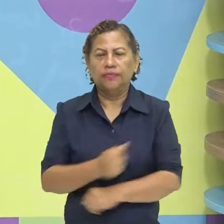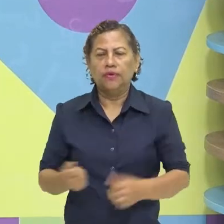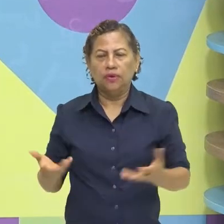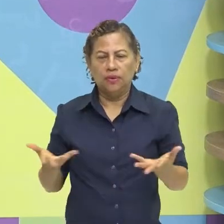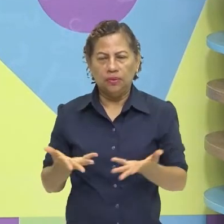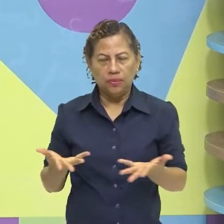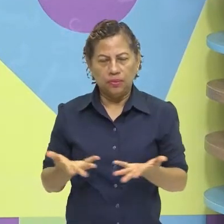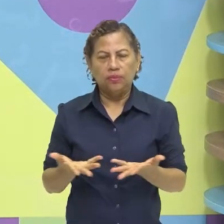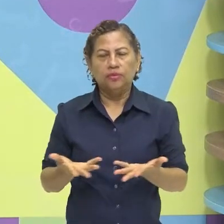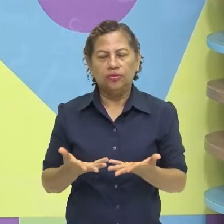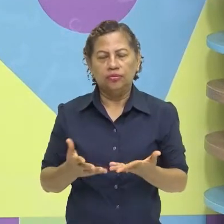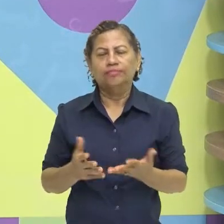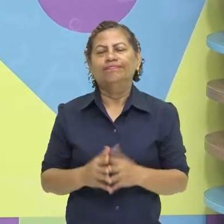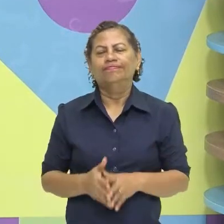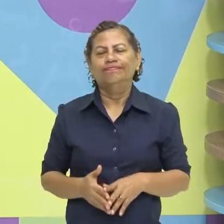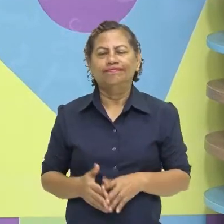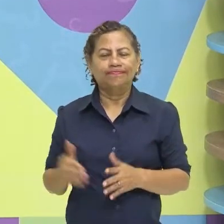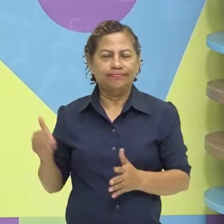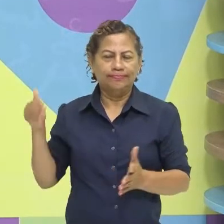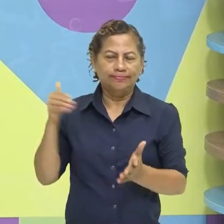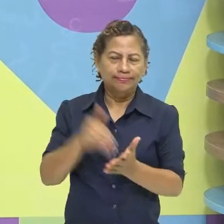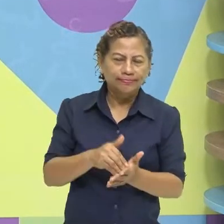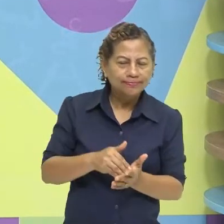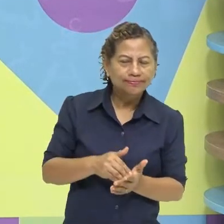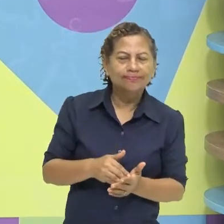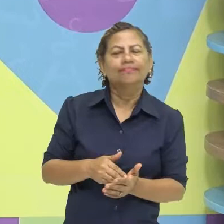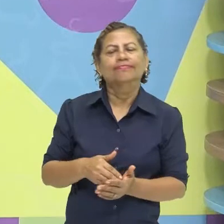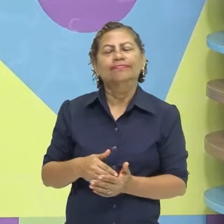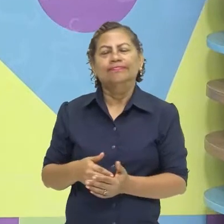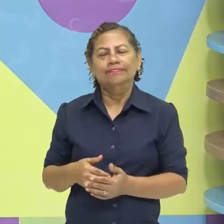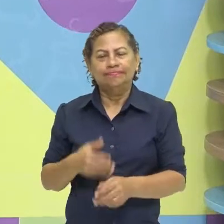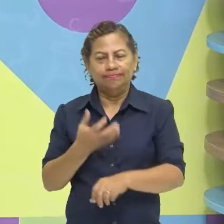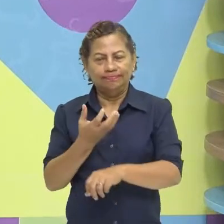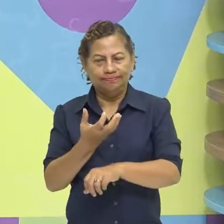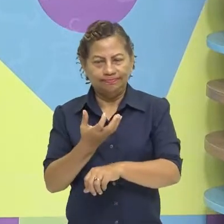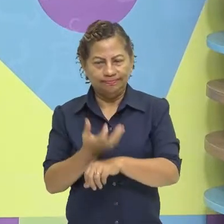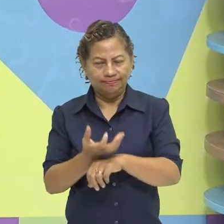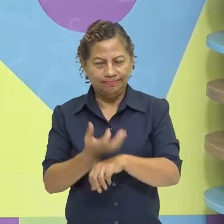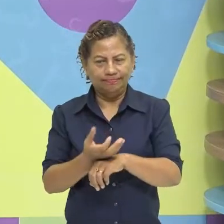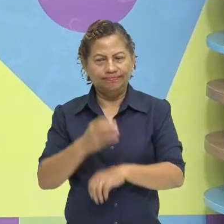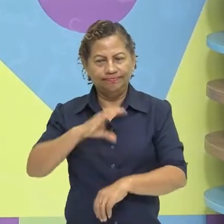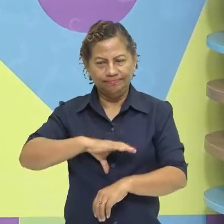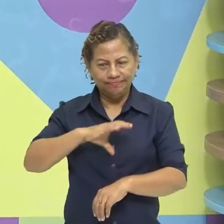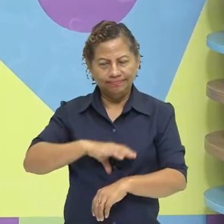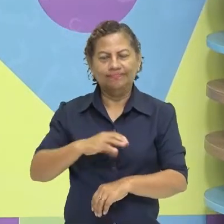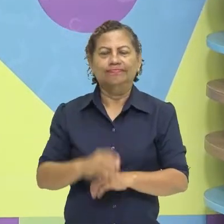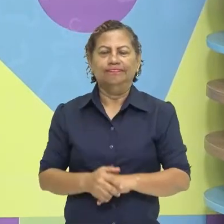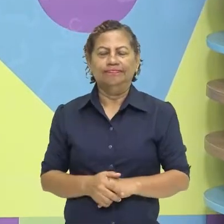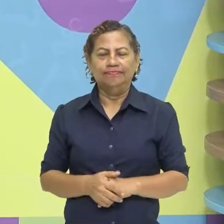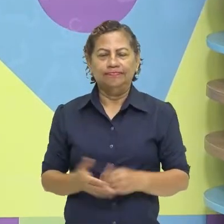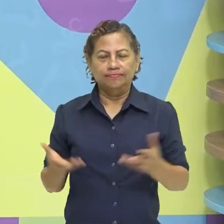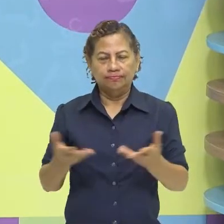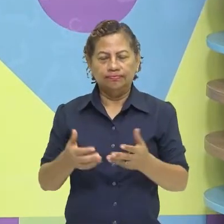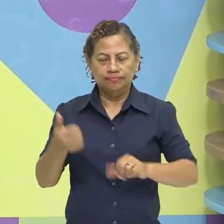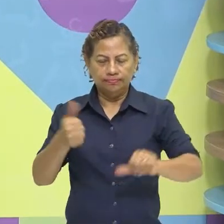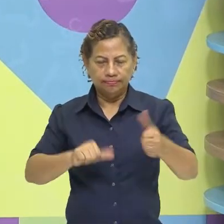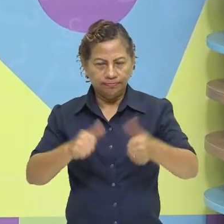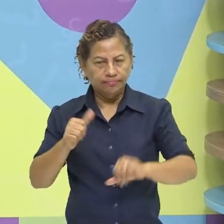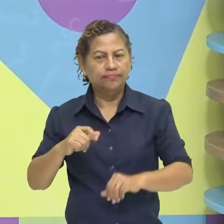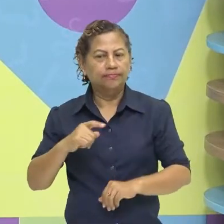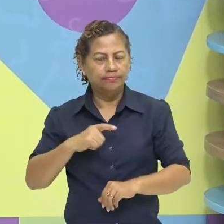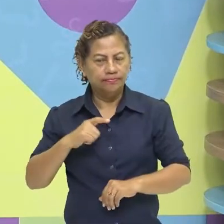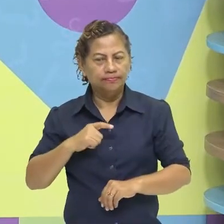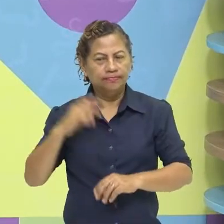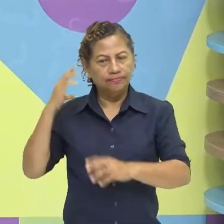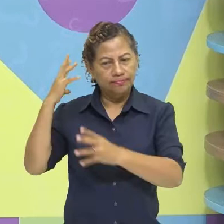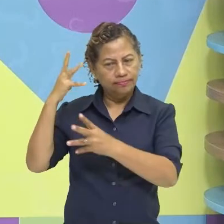Hoje é a nossa última aula, o componente de língua portuguesa, trazendo a nossa revisão e a avaliação, né, dos assuntos que